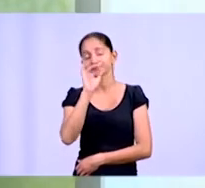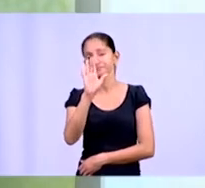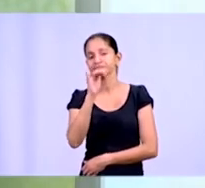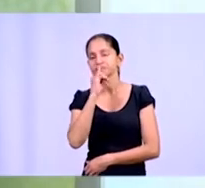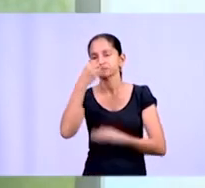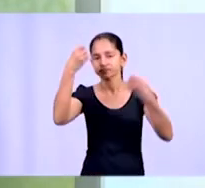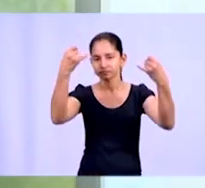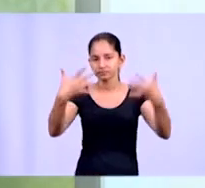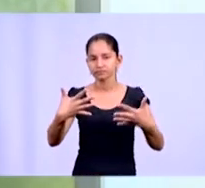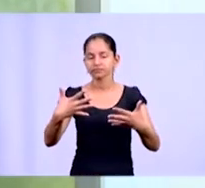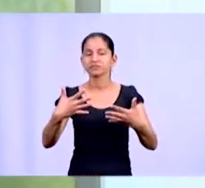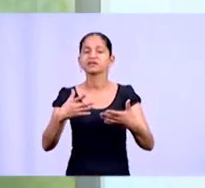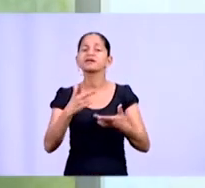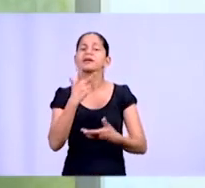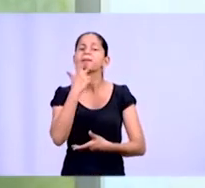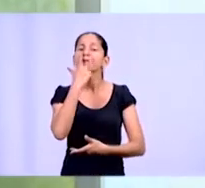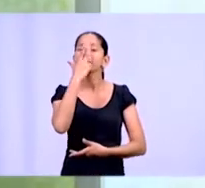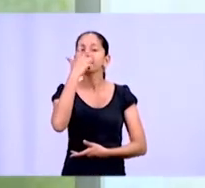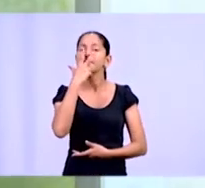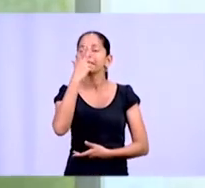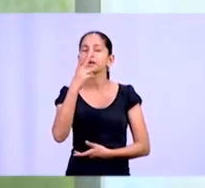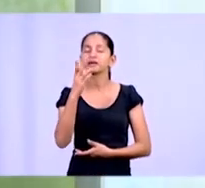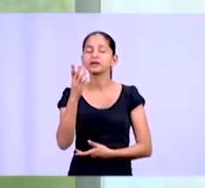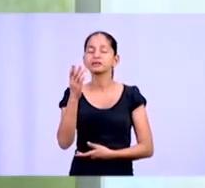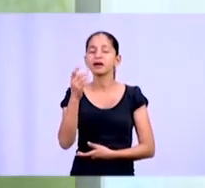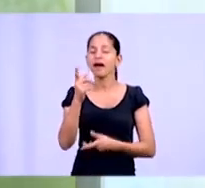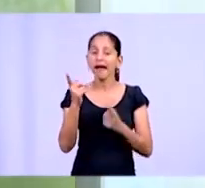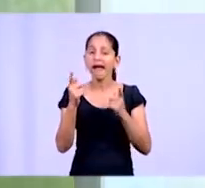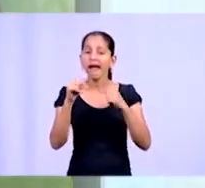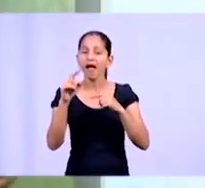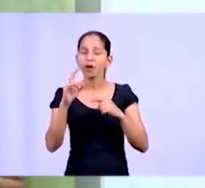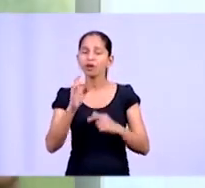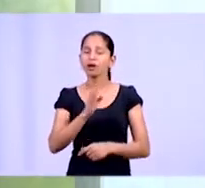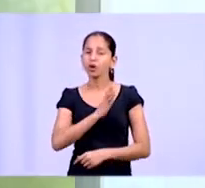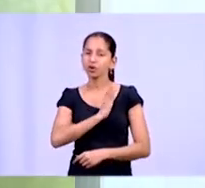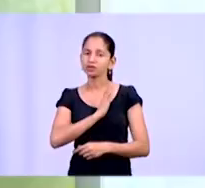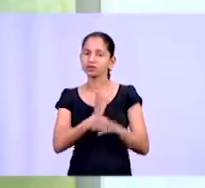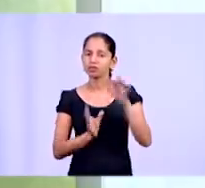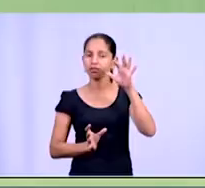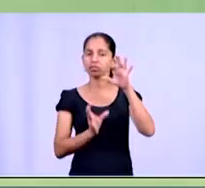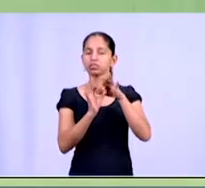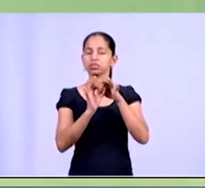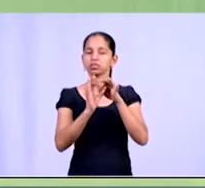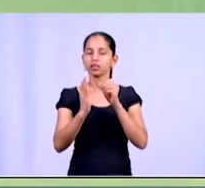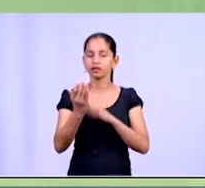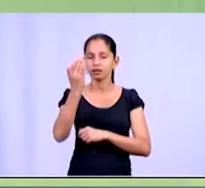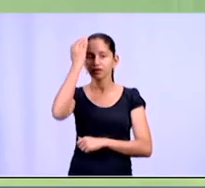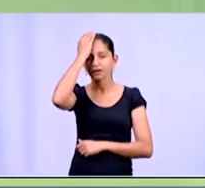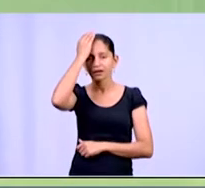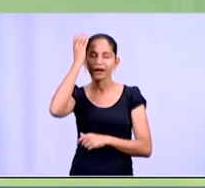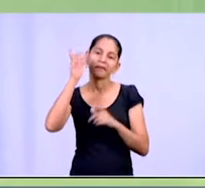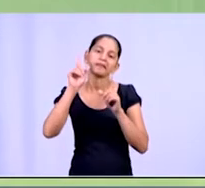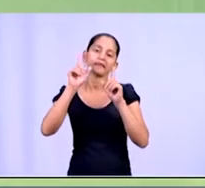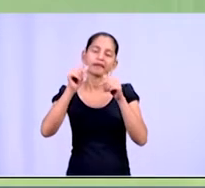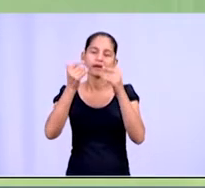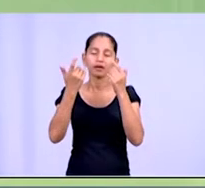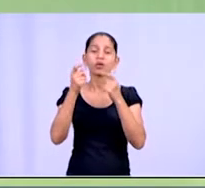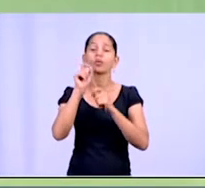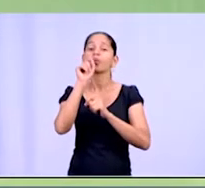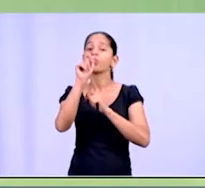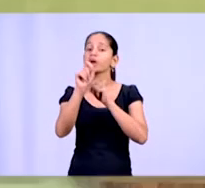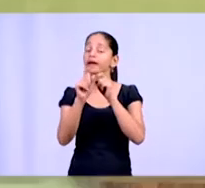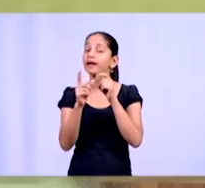fosse o esqueleto, o cérebro, o coração do computador. Né? Então, aqui é